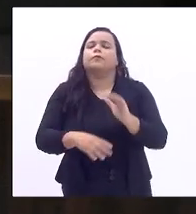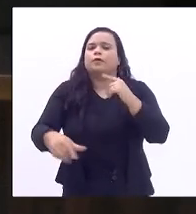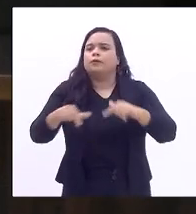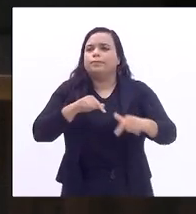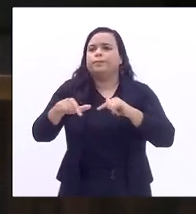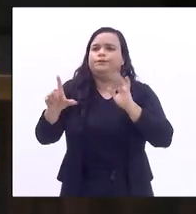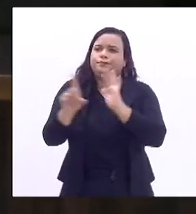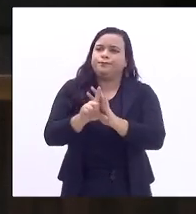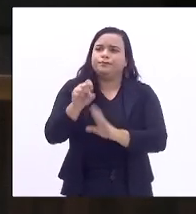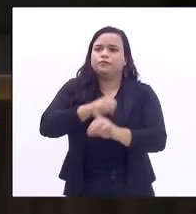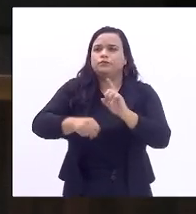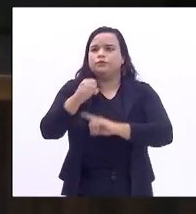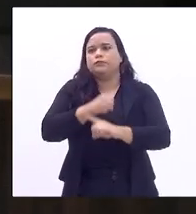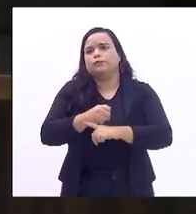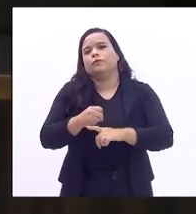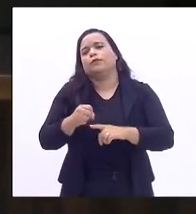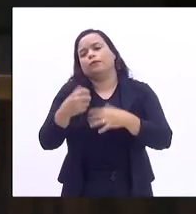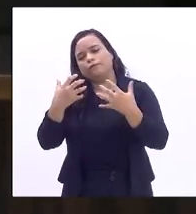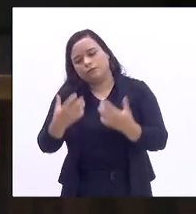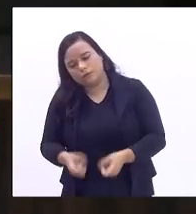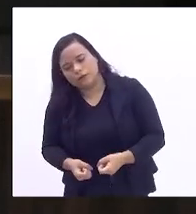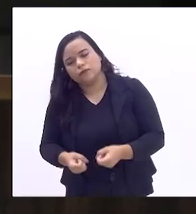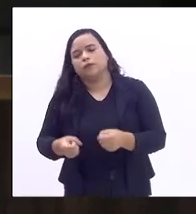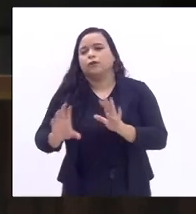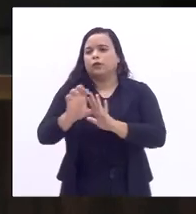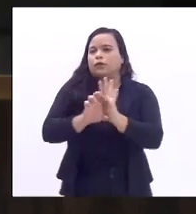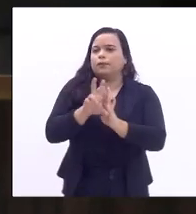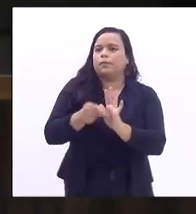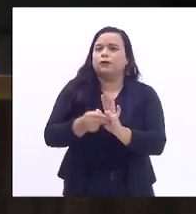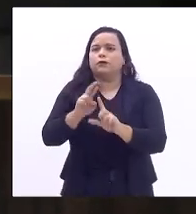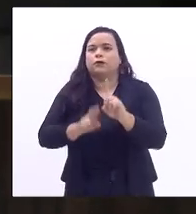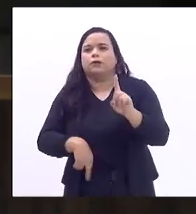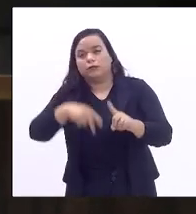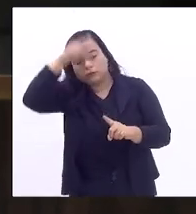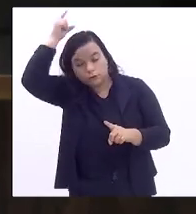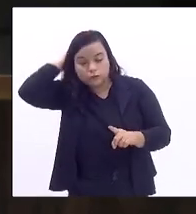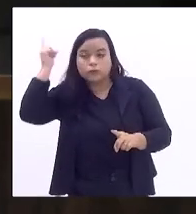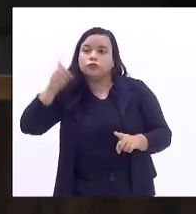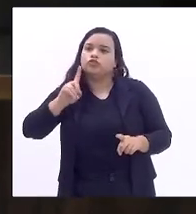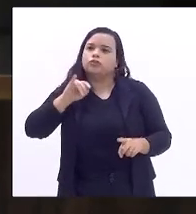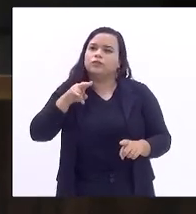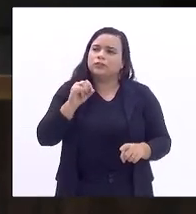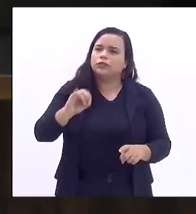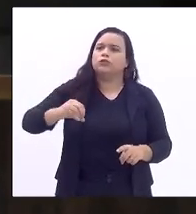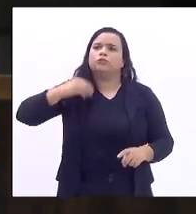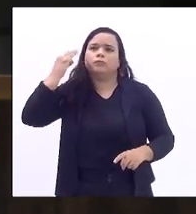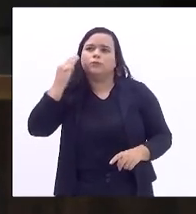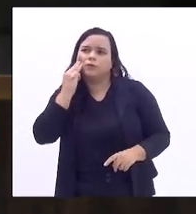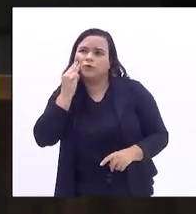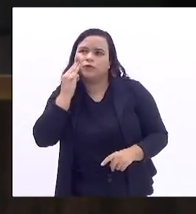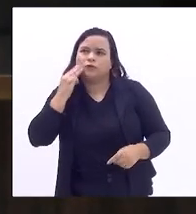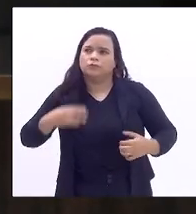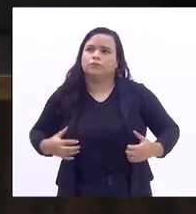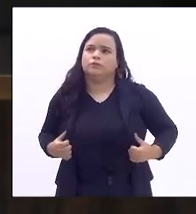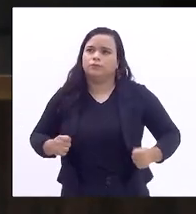e Seguridade Social favorável com a emenda relator Deputado Luiz Paulo Dionísio Lins e Mônica Francisco I